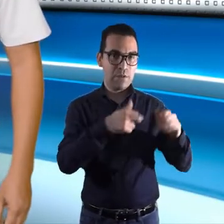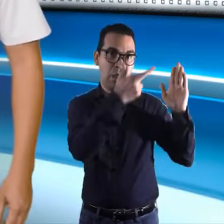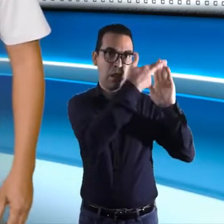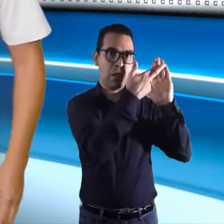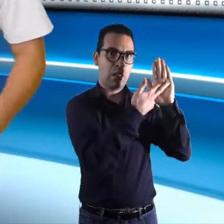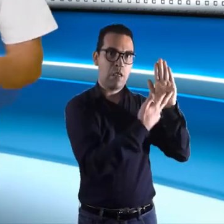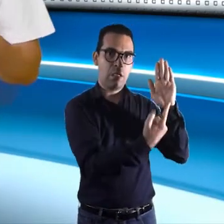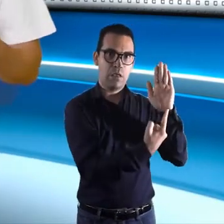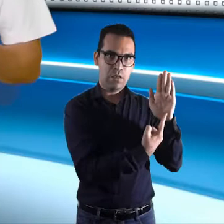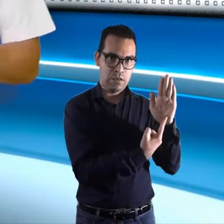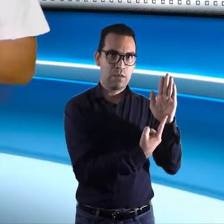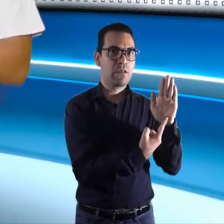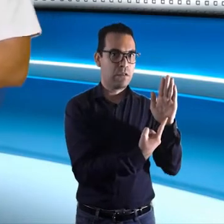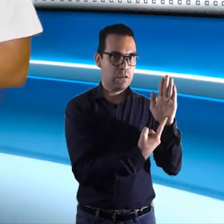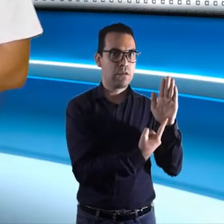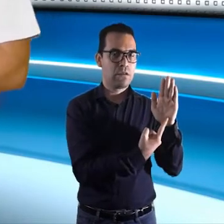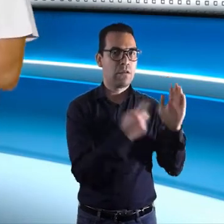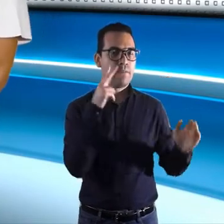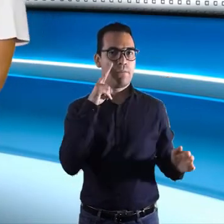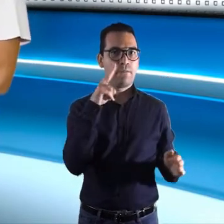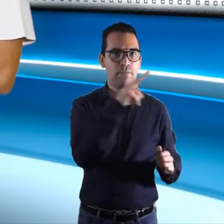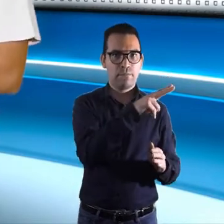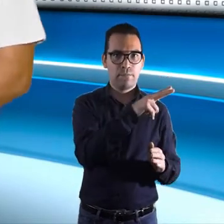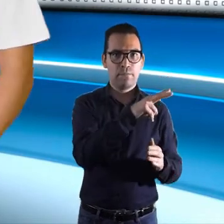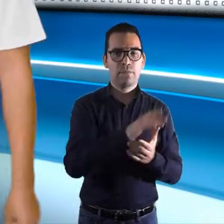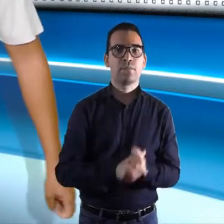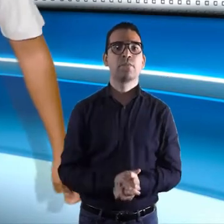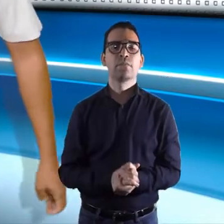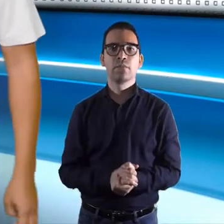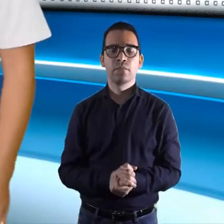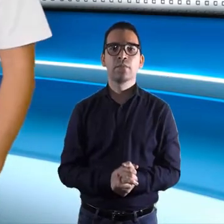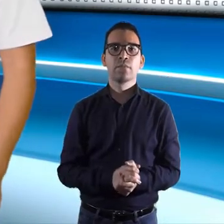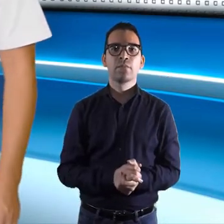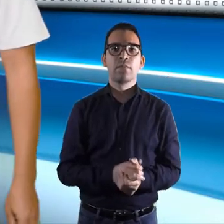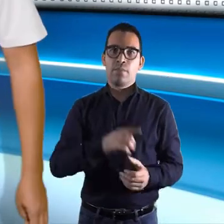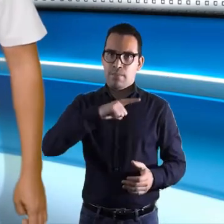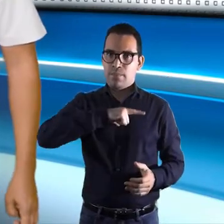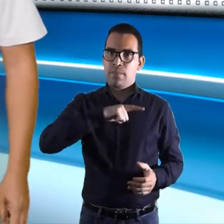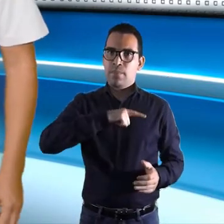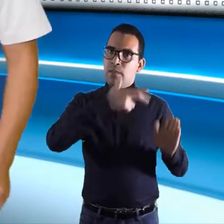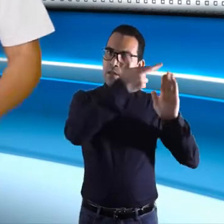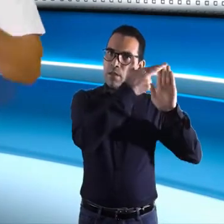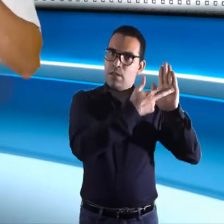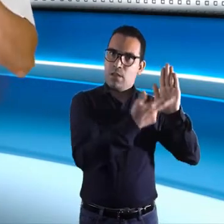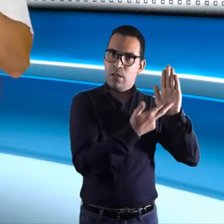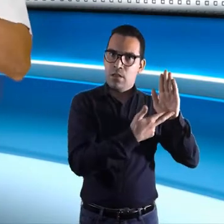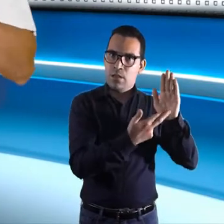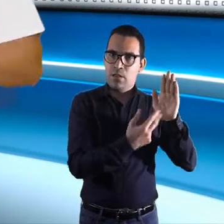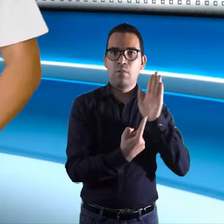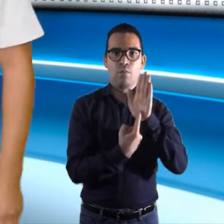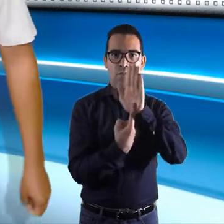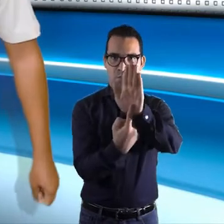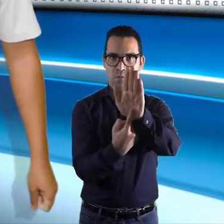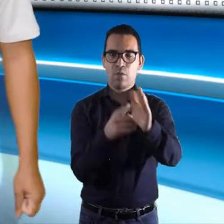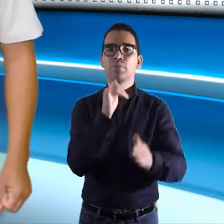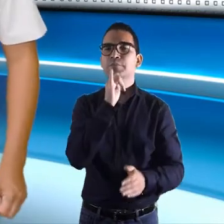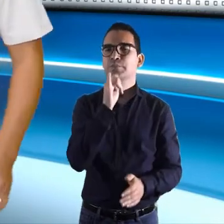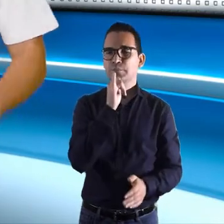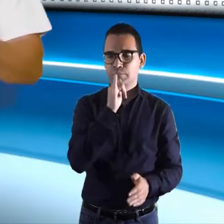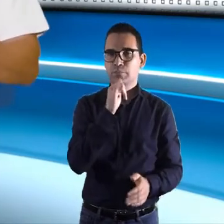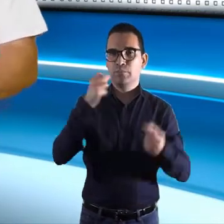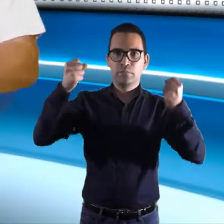sinais. E para representar como que se trabalha a regra de sinal, eu vou dar um exemplo com